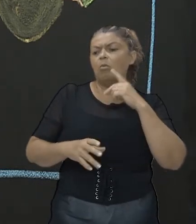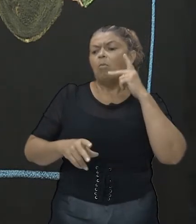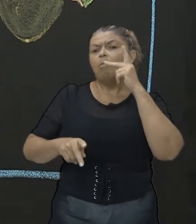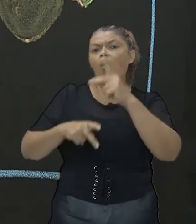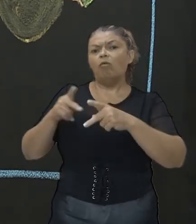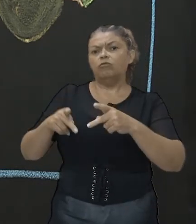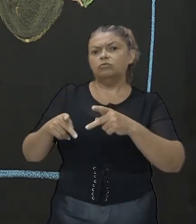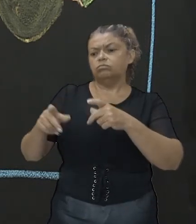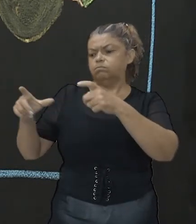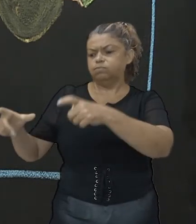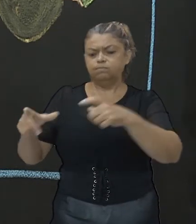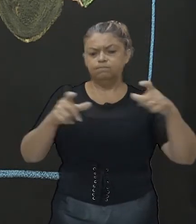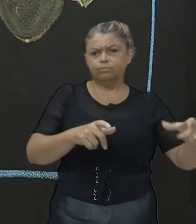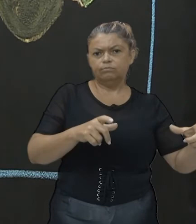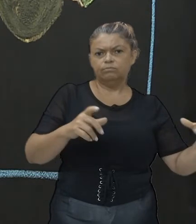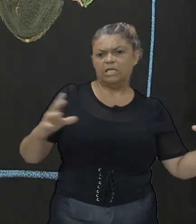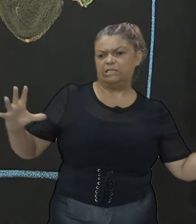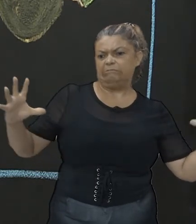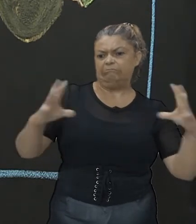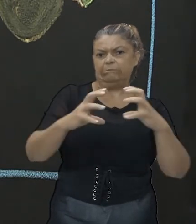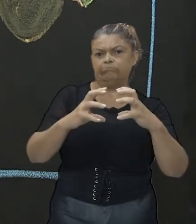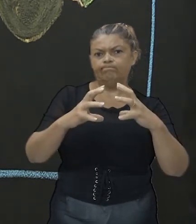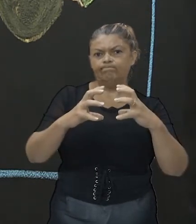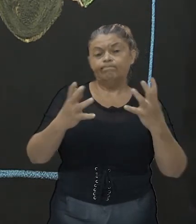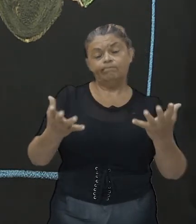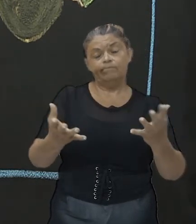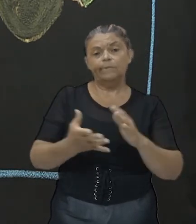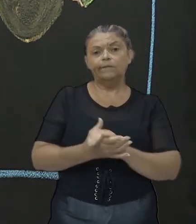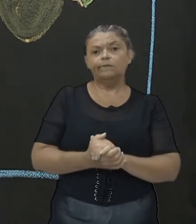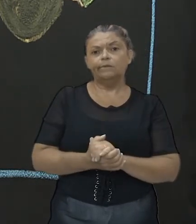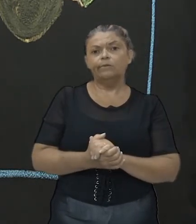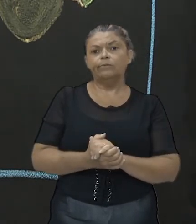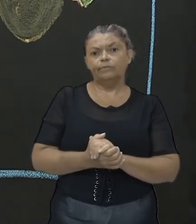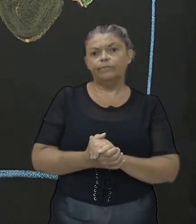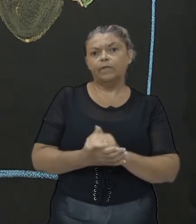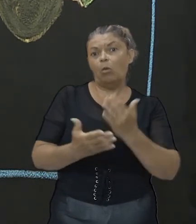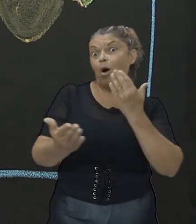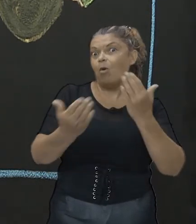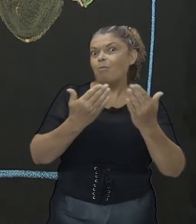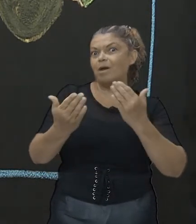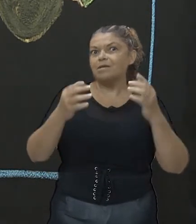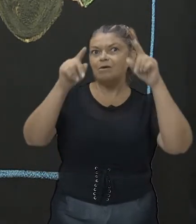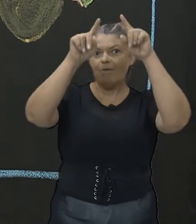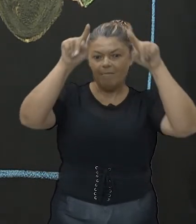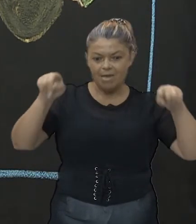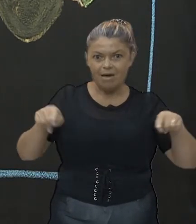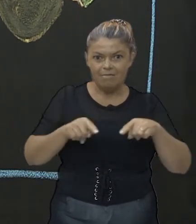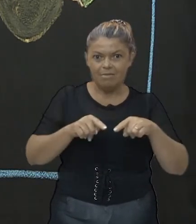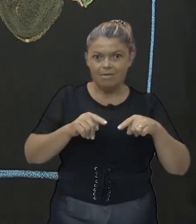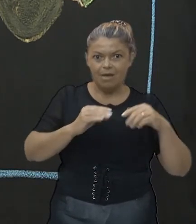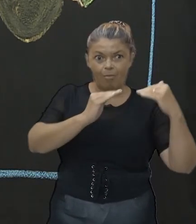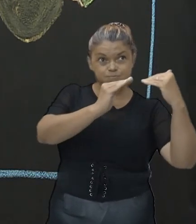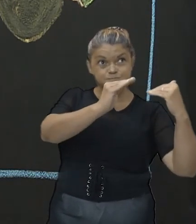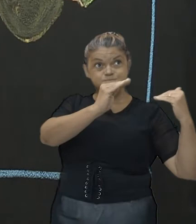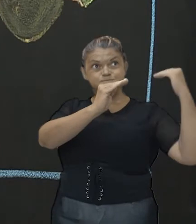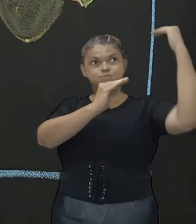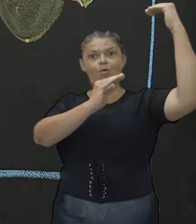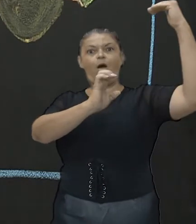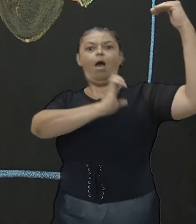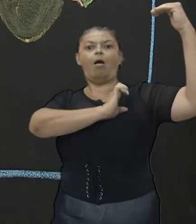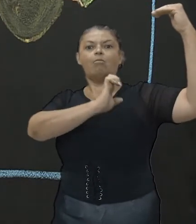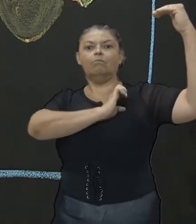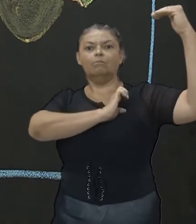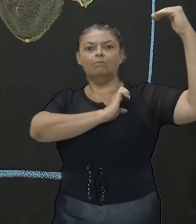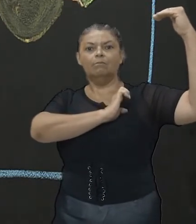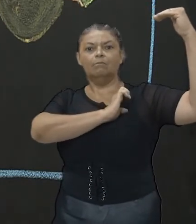A população lá do topo da pirâmide com maiores riquezas, maiores desenvolvimentos, e a população da base da